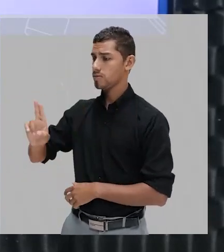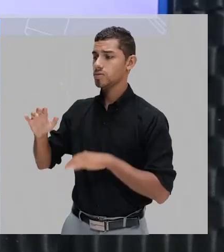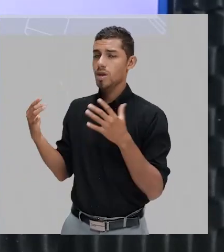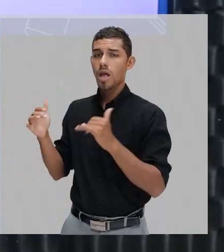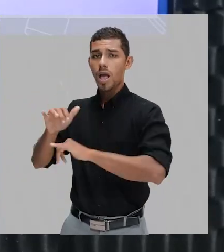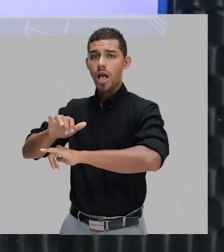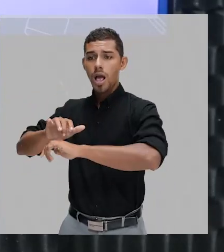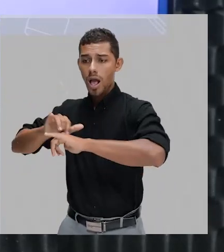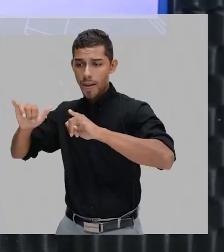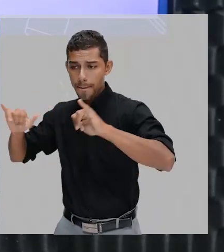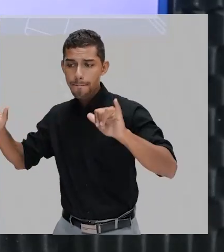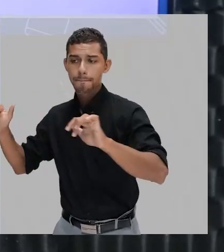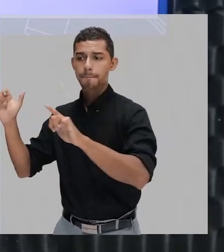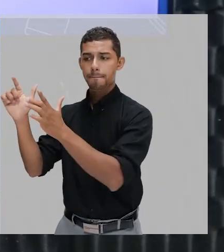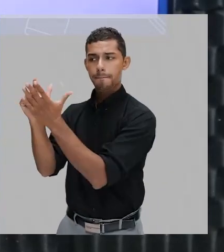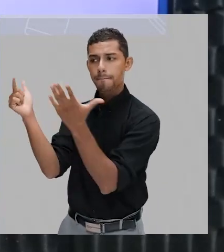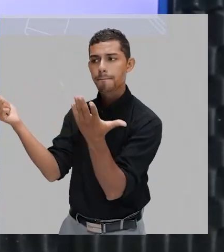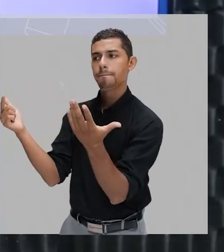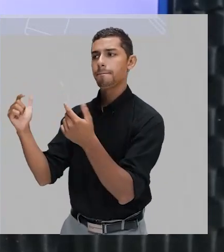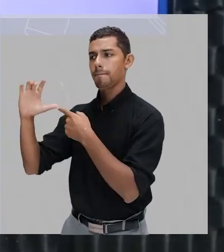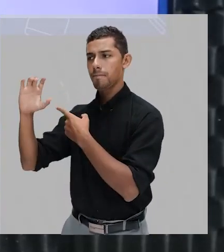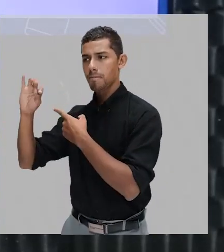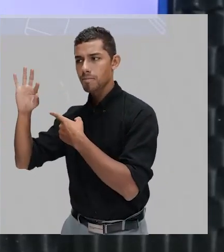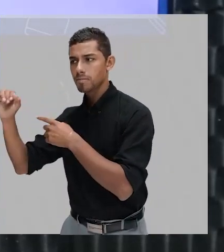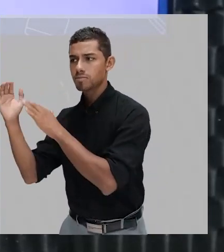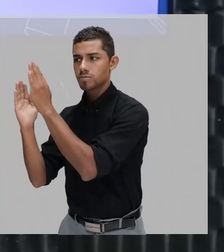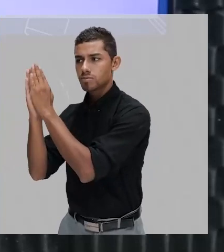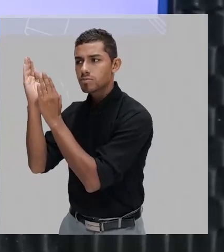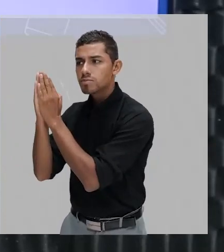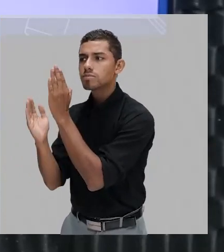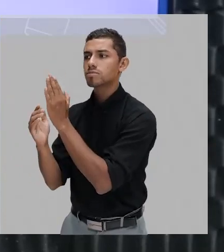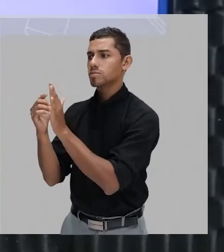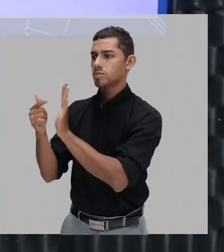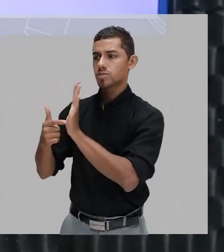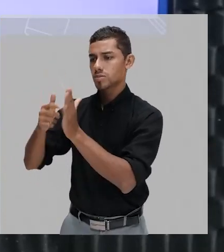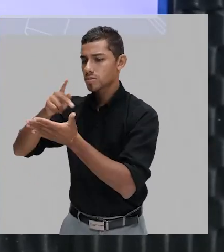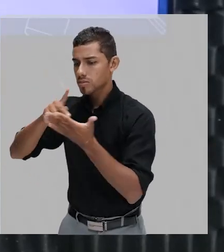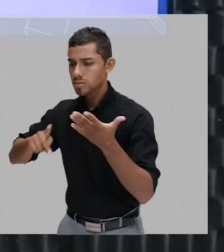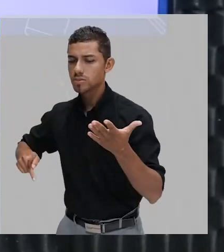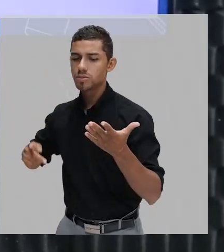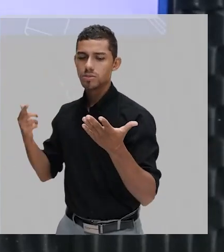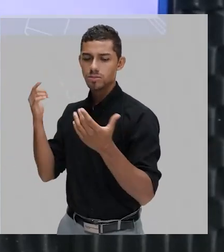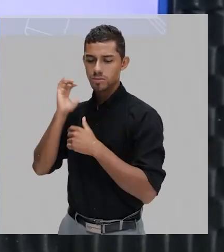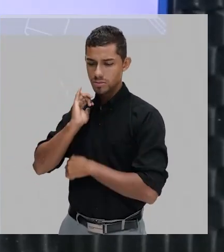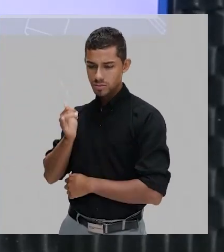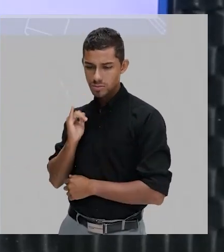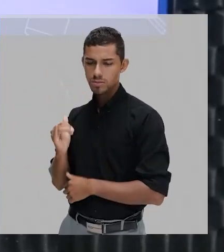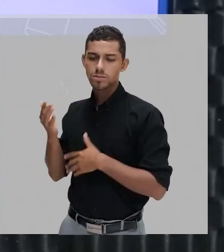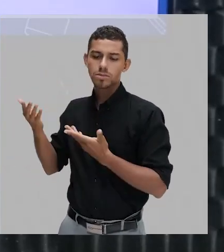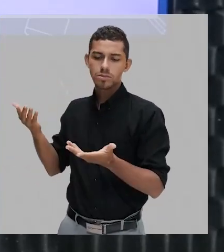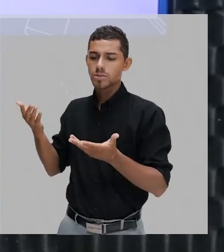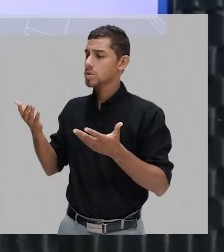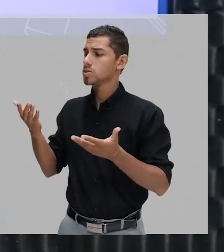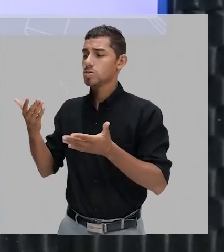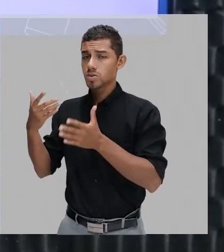As notícias, o conto, a narrativa, um bilhete, um outdoor, qualquer